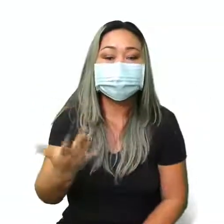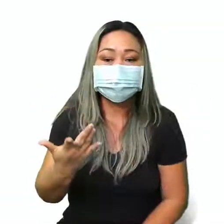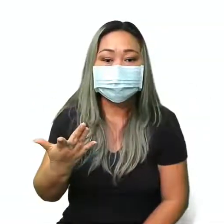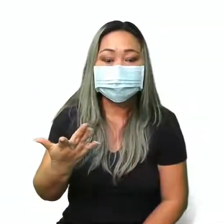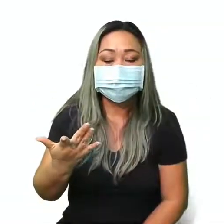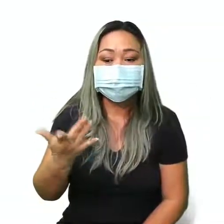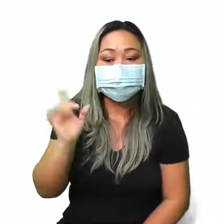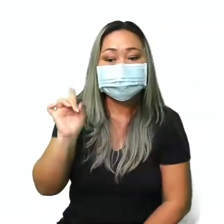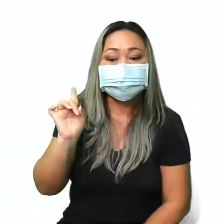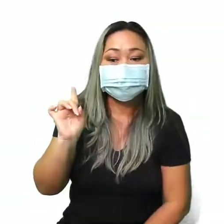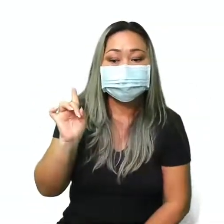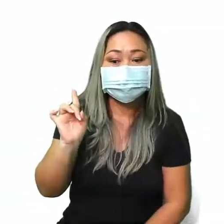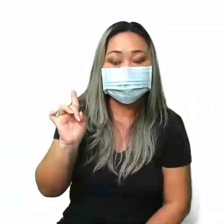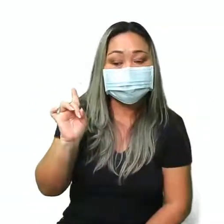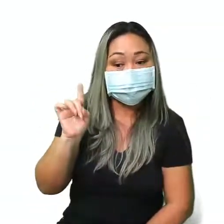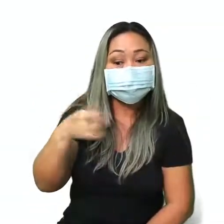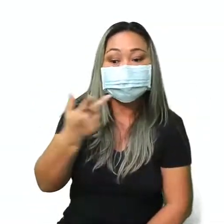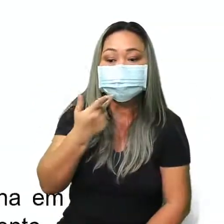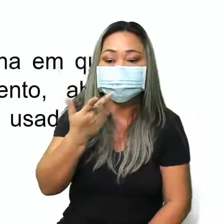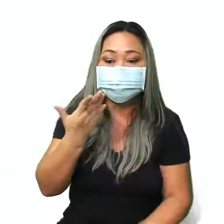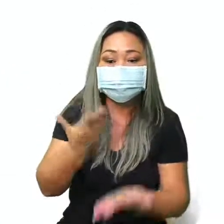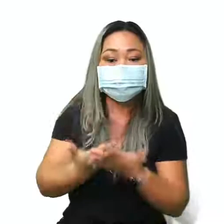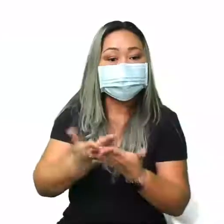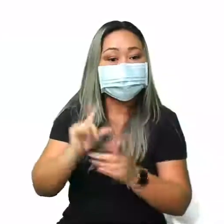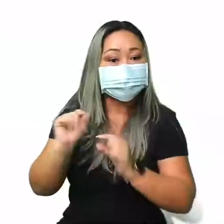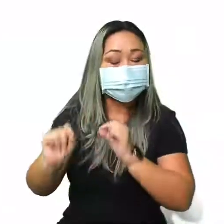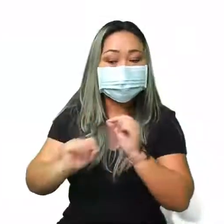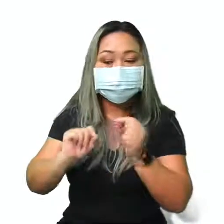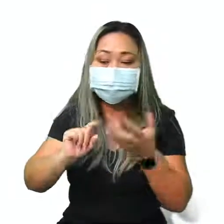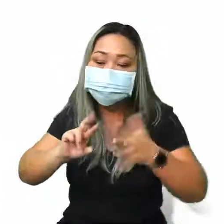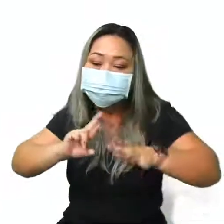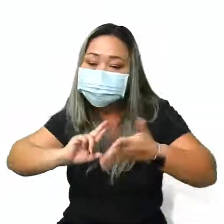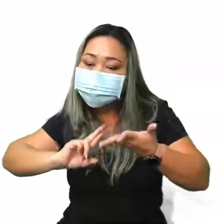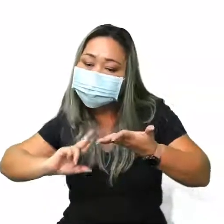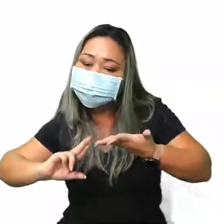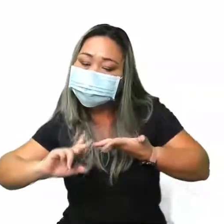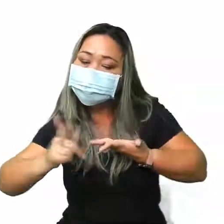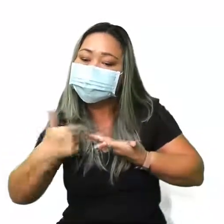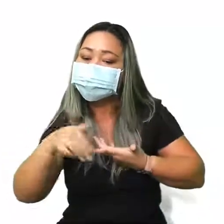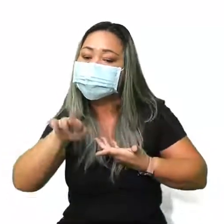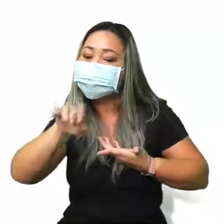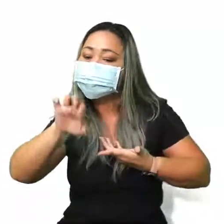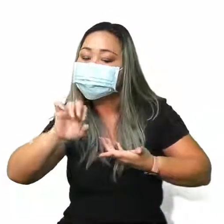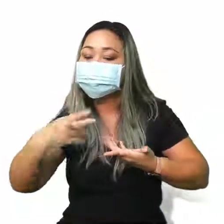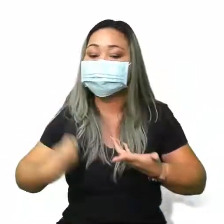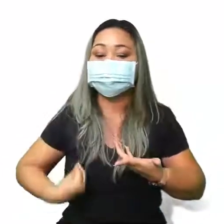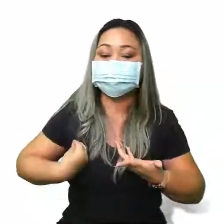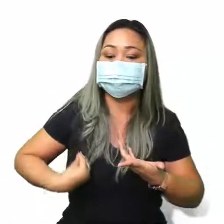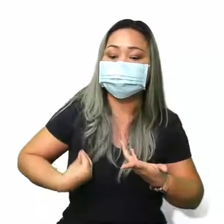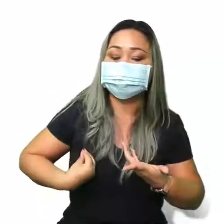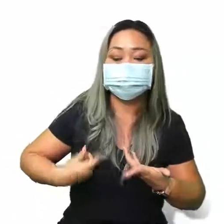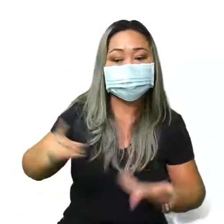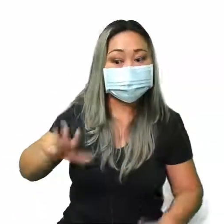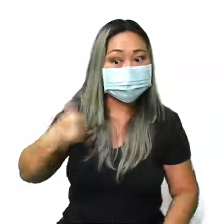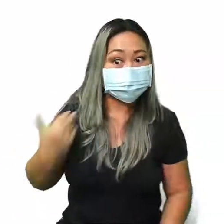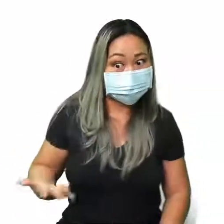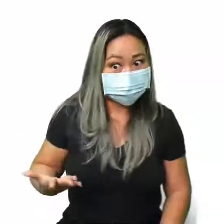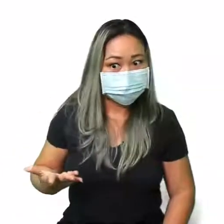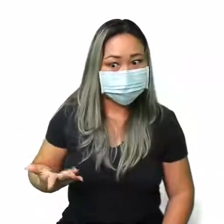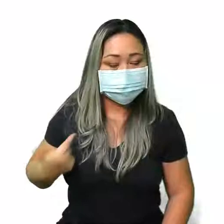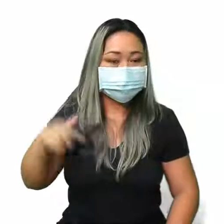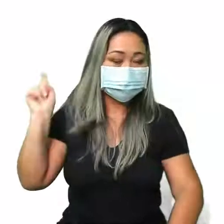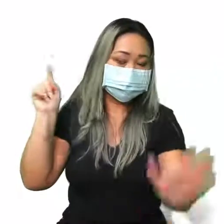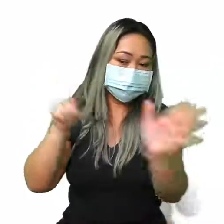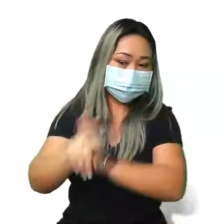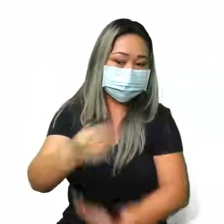Então, nós falamos nessa aula sobre essa diversidade de seres vivos. E aí tem uma questãozinha aí,